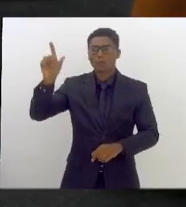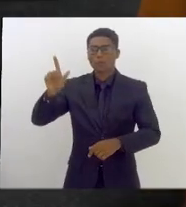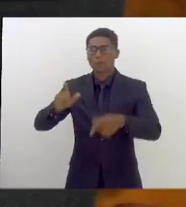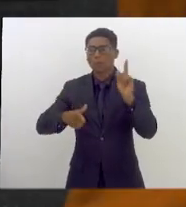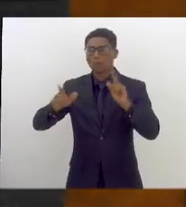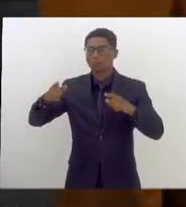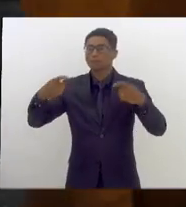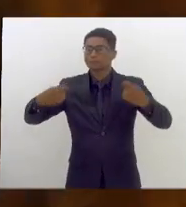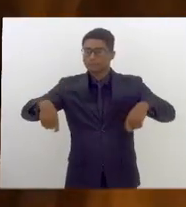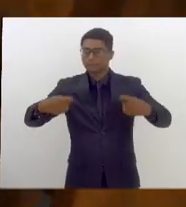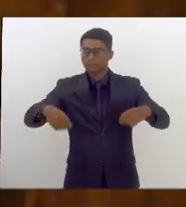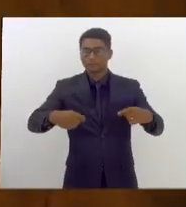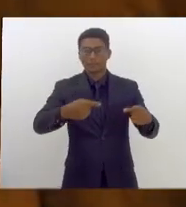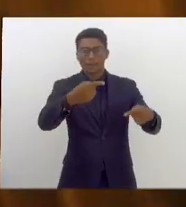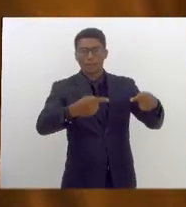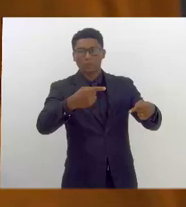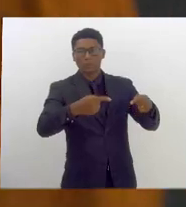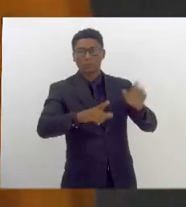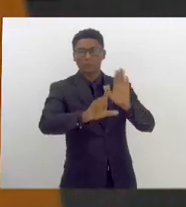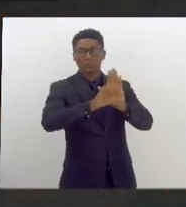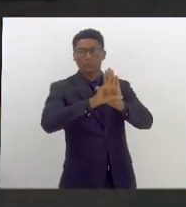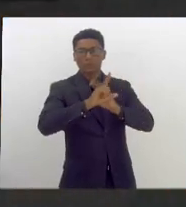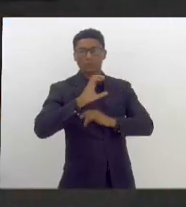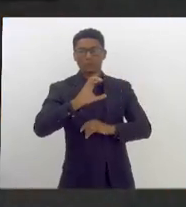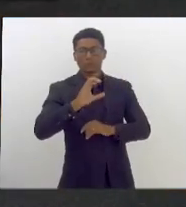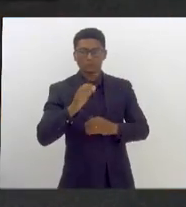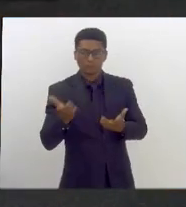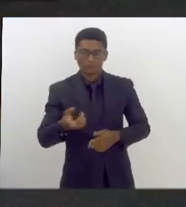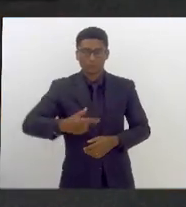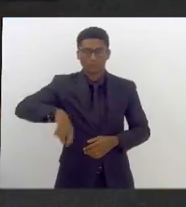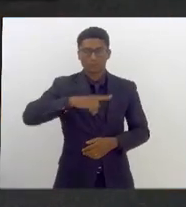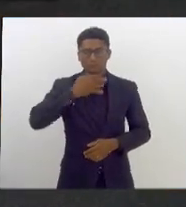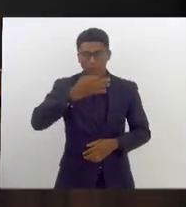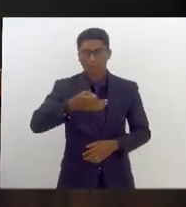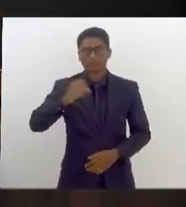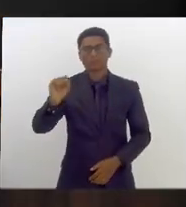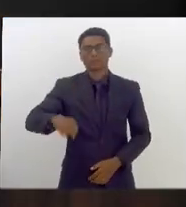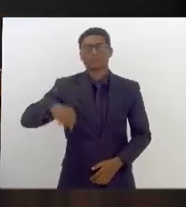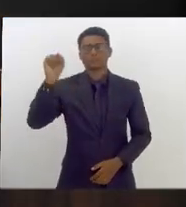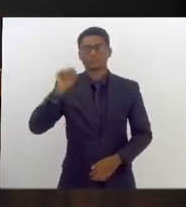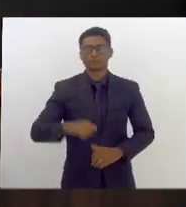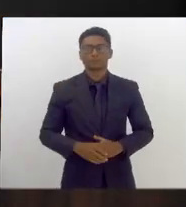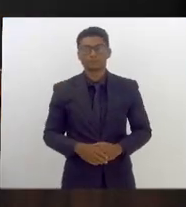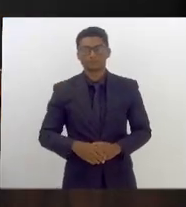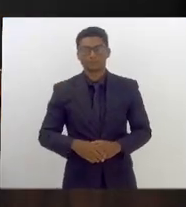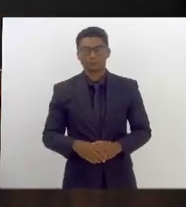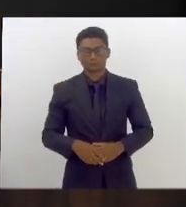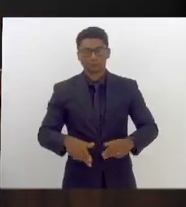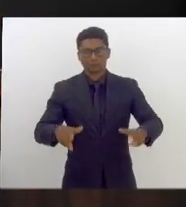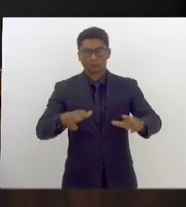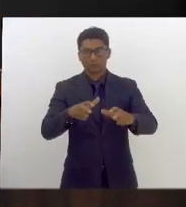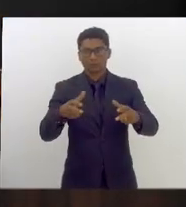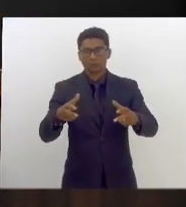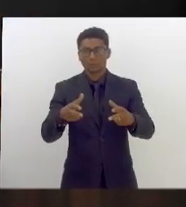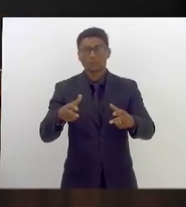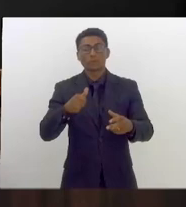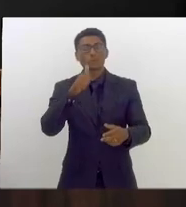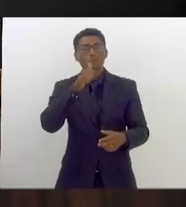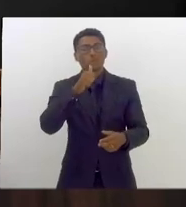de cotas. Então, o nosso parecer é favorável. Pela Comissão de Defesa dos Direitos da